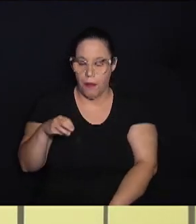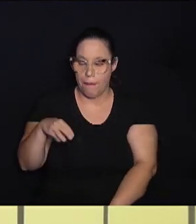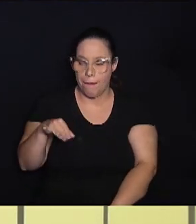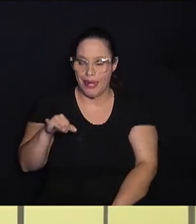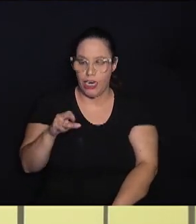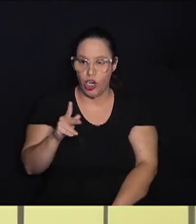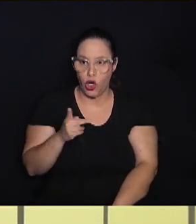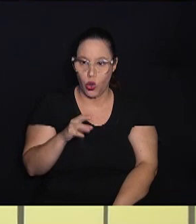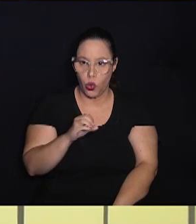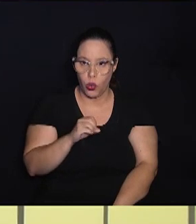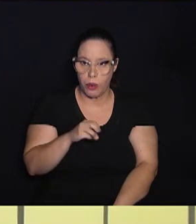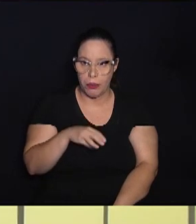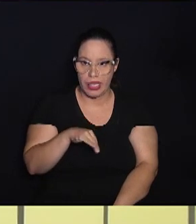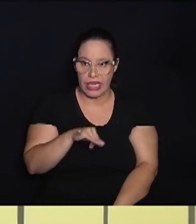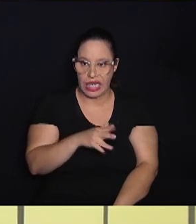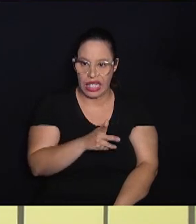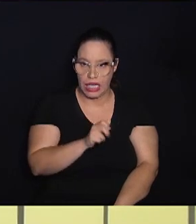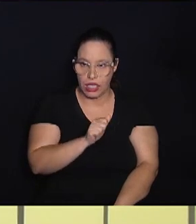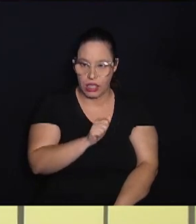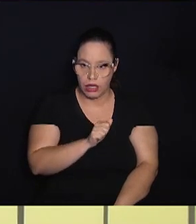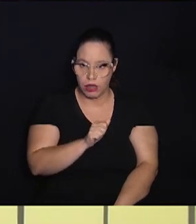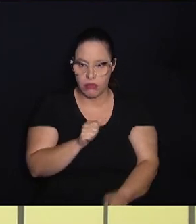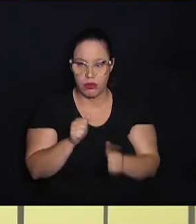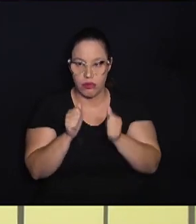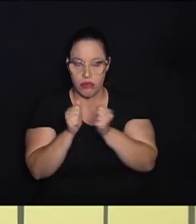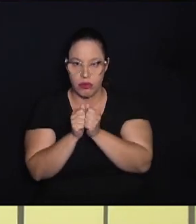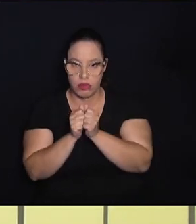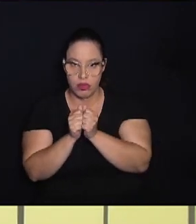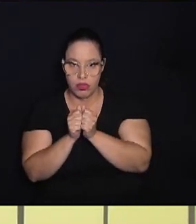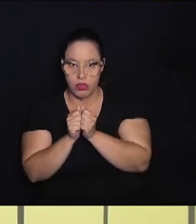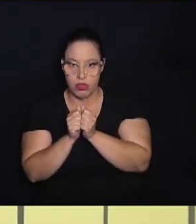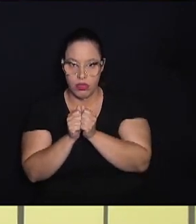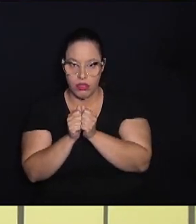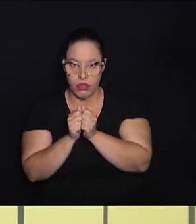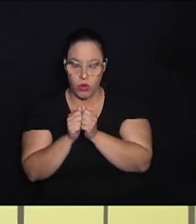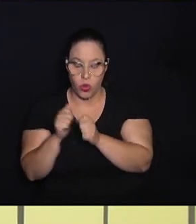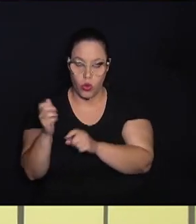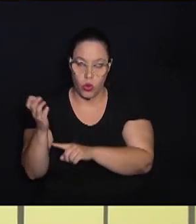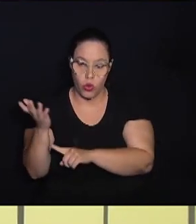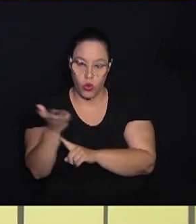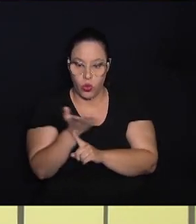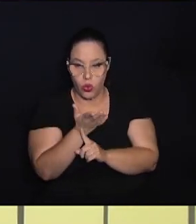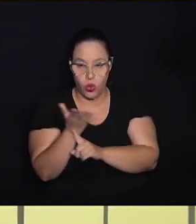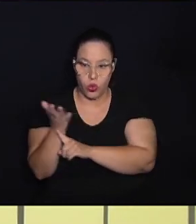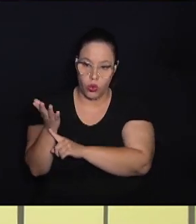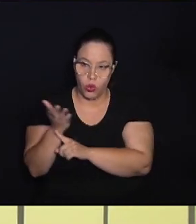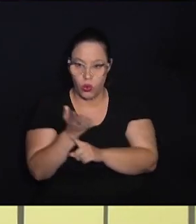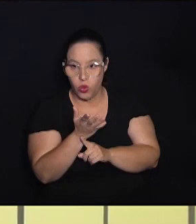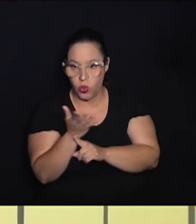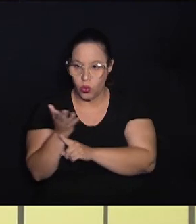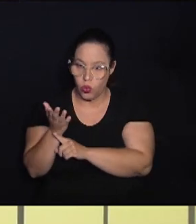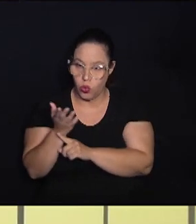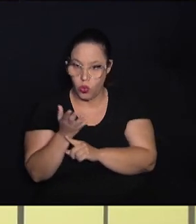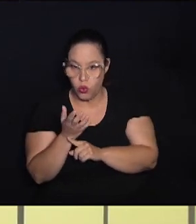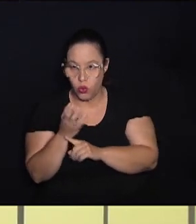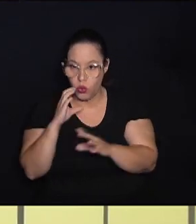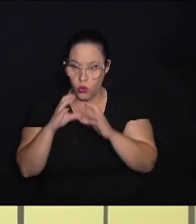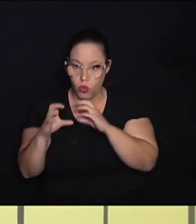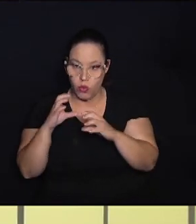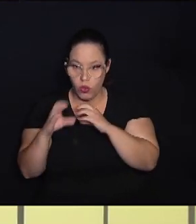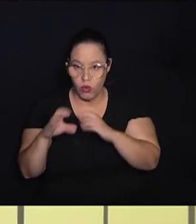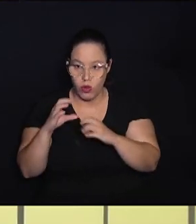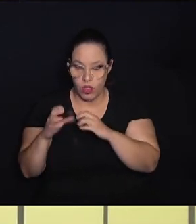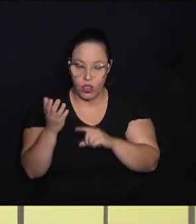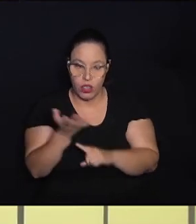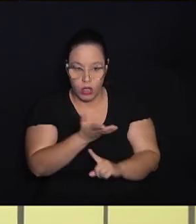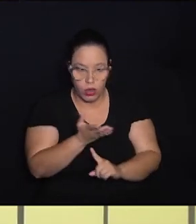legal que a gente se une a um dos maiores canais de divulgação Científica do Brasil que é o blablalogia para falar de divulgação Científica